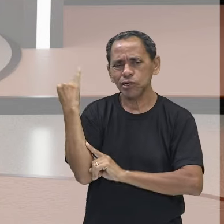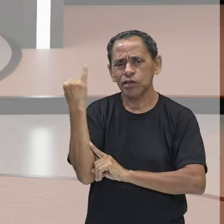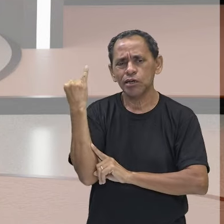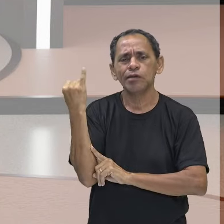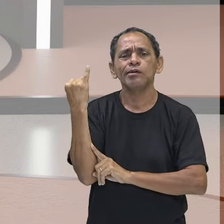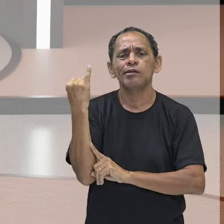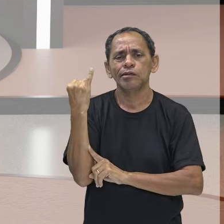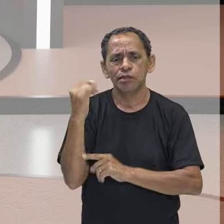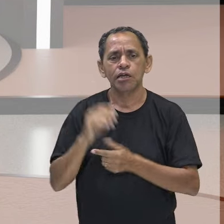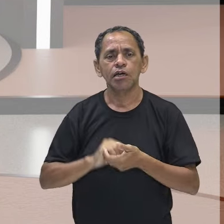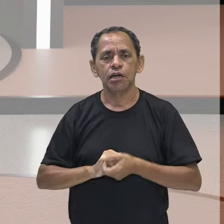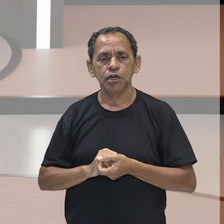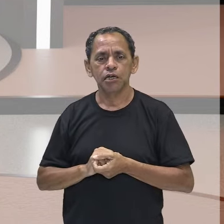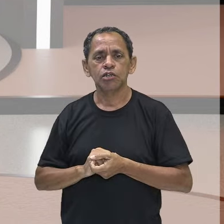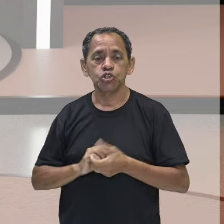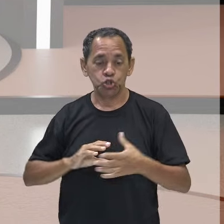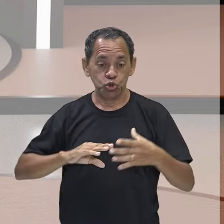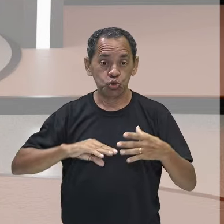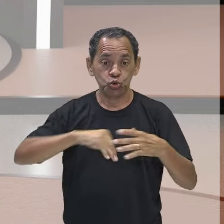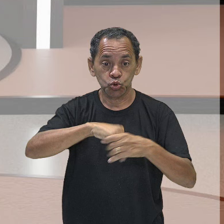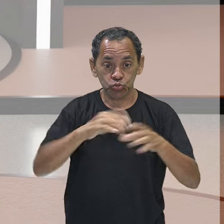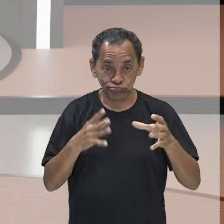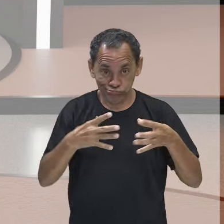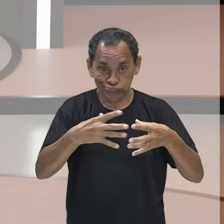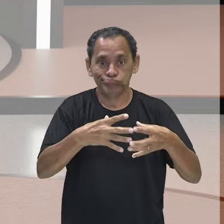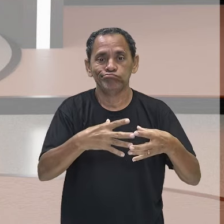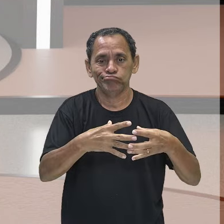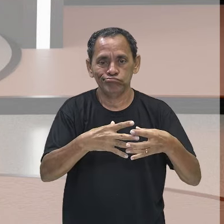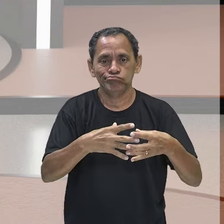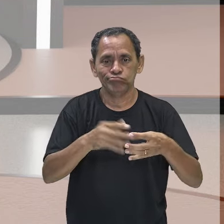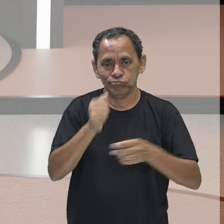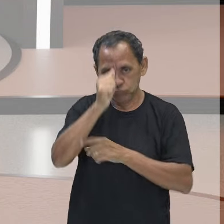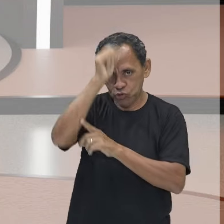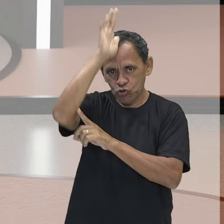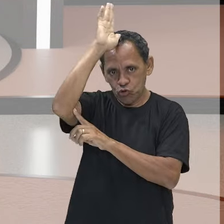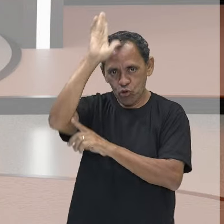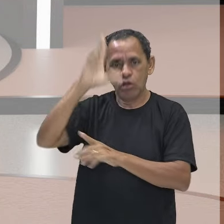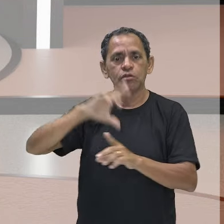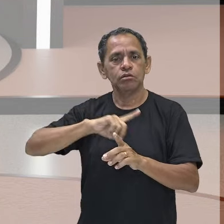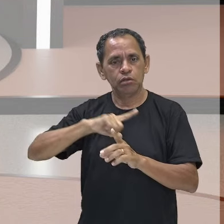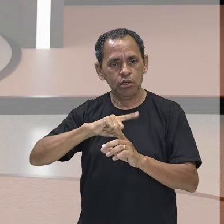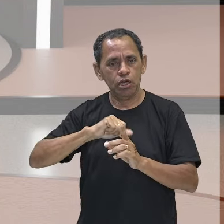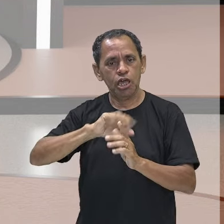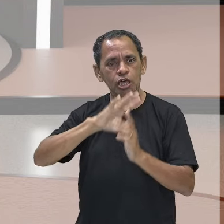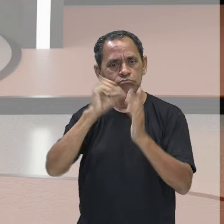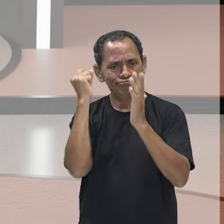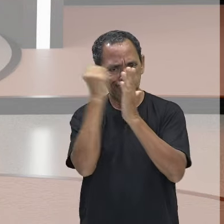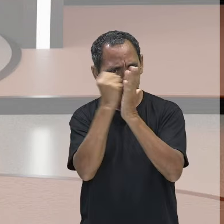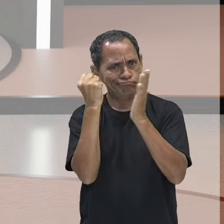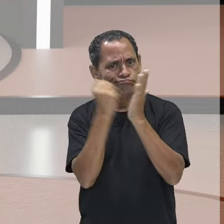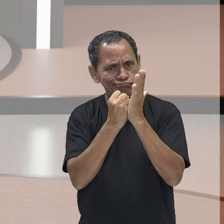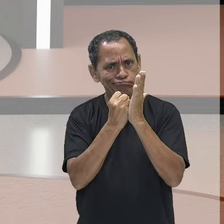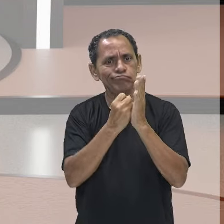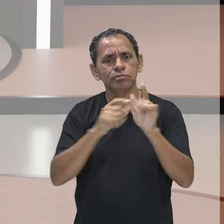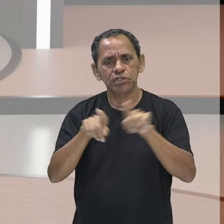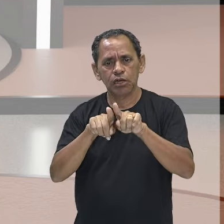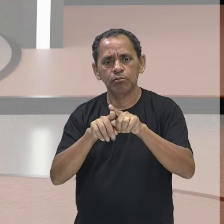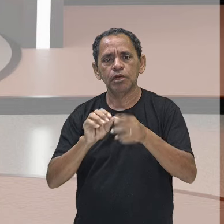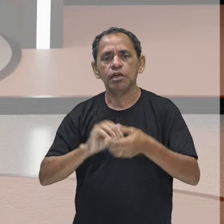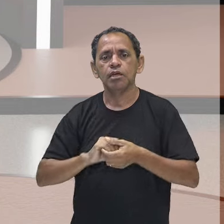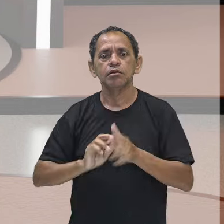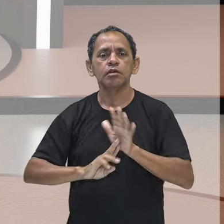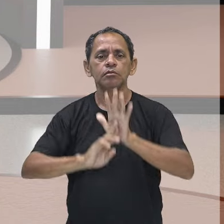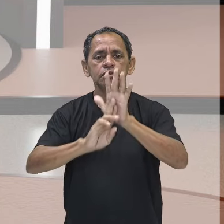deuses do panteão romano, eles têm o seu símbolo, o seu representante dentro também da